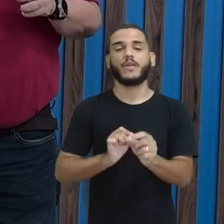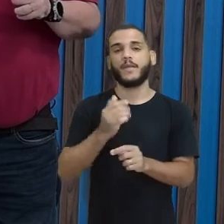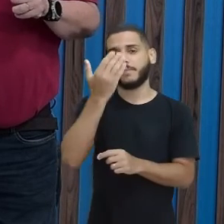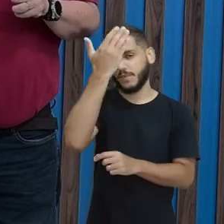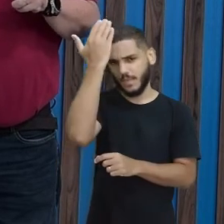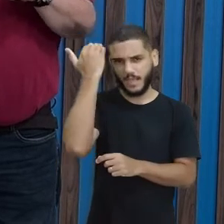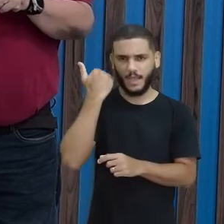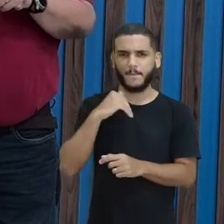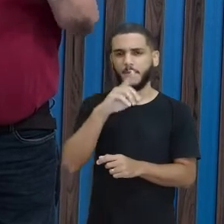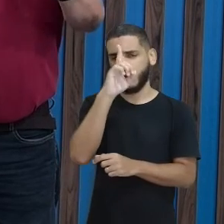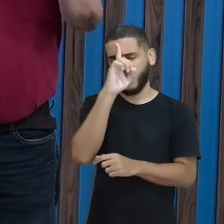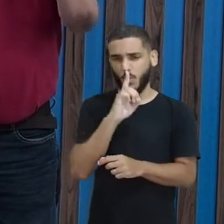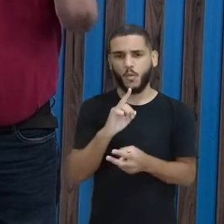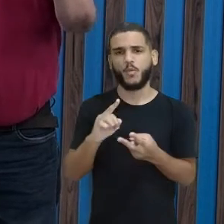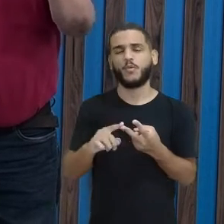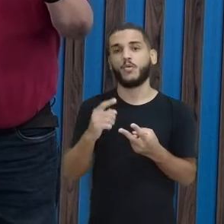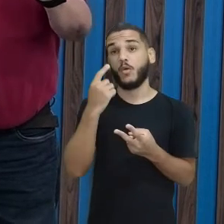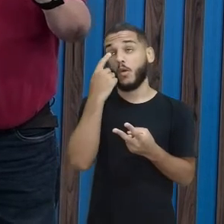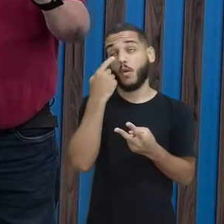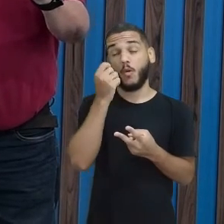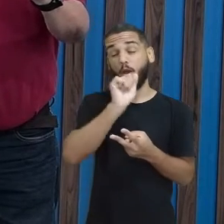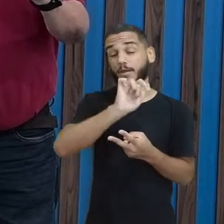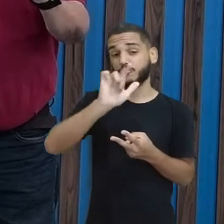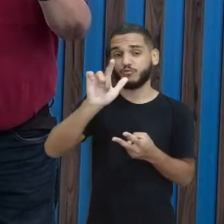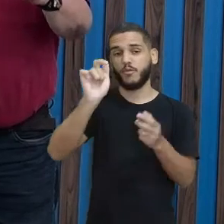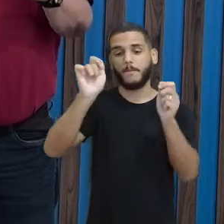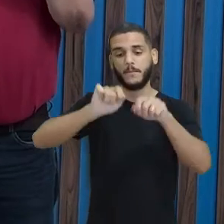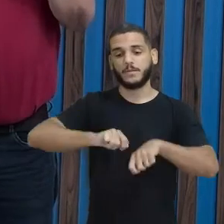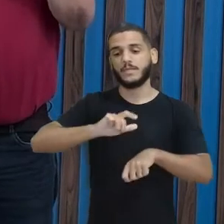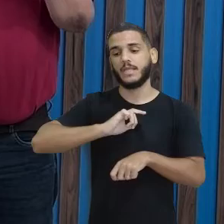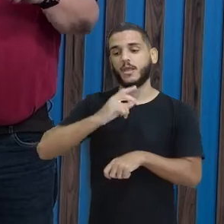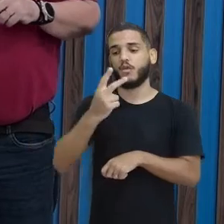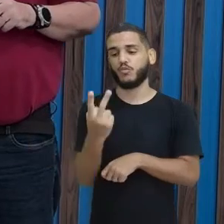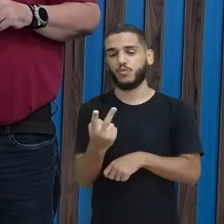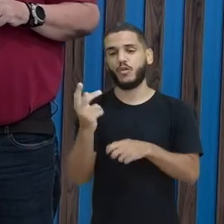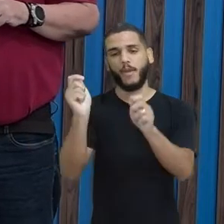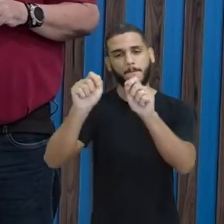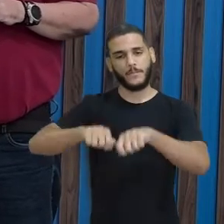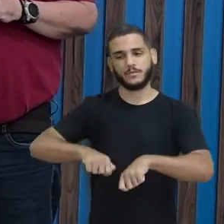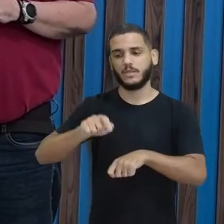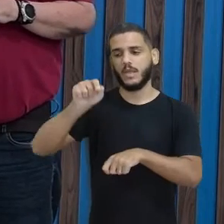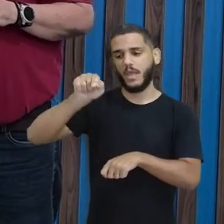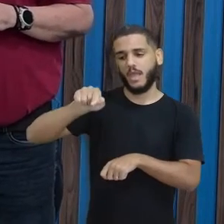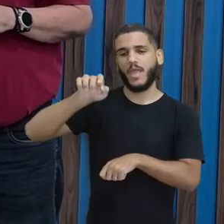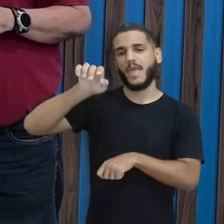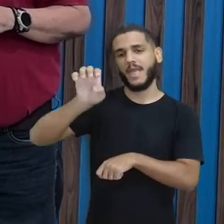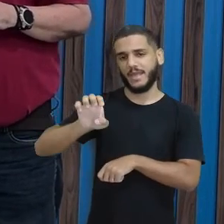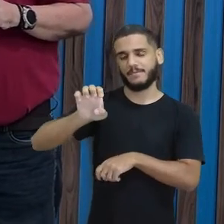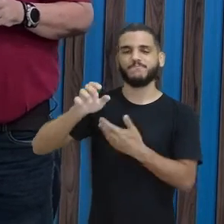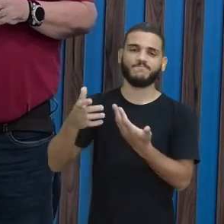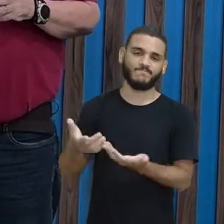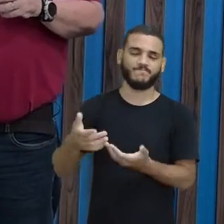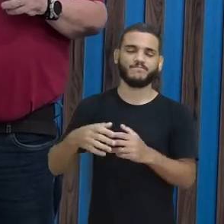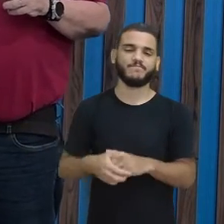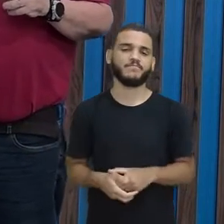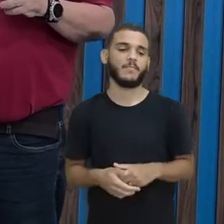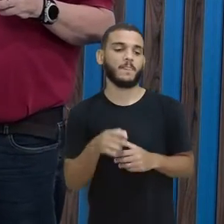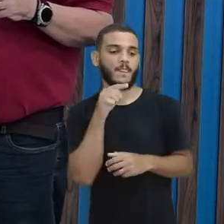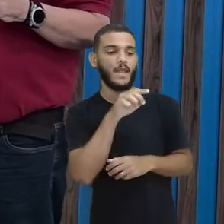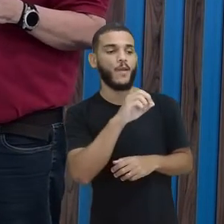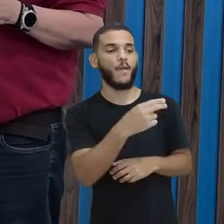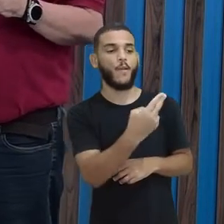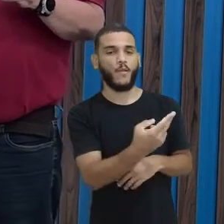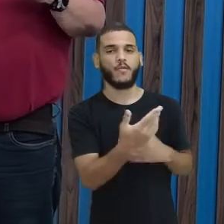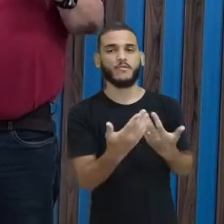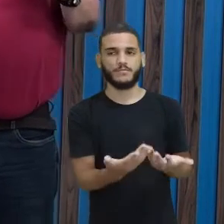olhos azuis. I, eu quero as 2 probabilidades. Então, isso é a regra do I, é a regra do produto. Quando eu tenho a regra do ou,